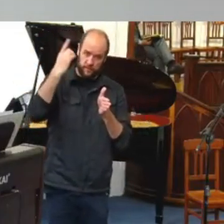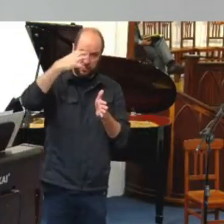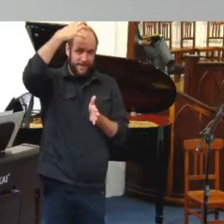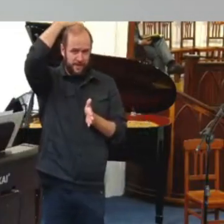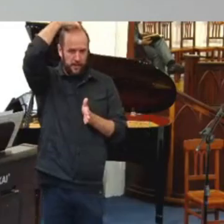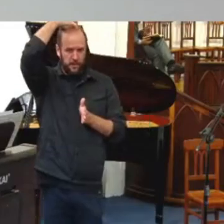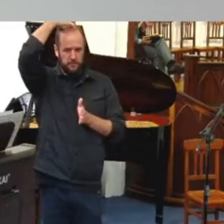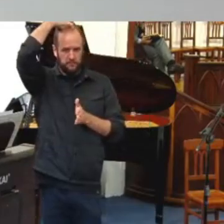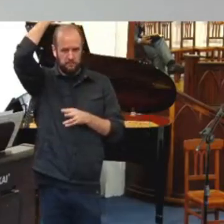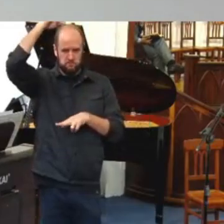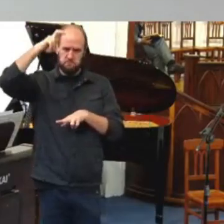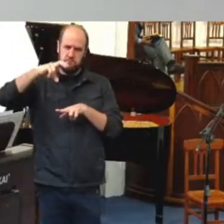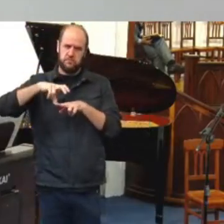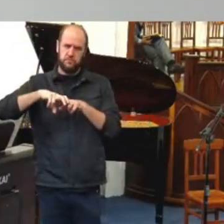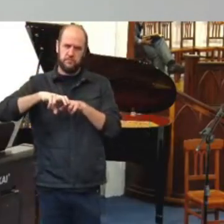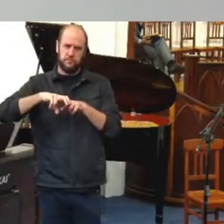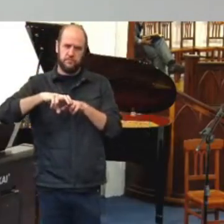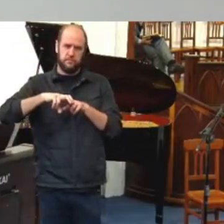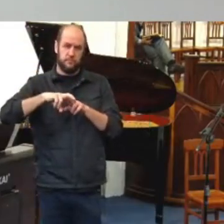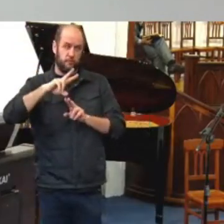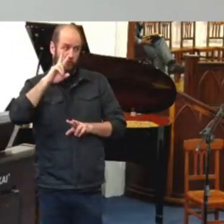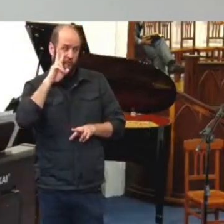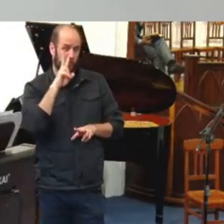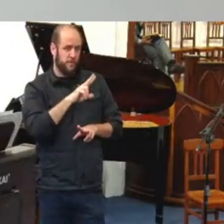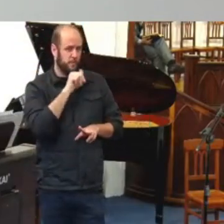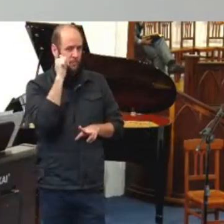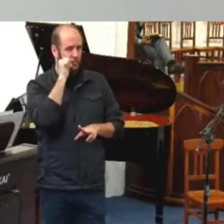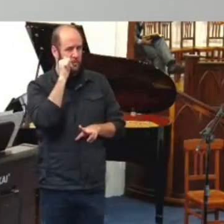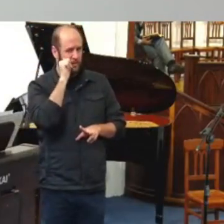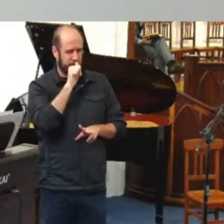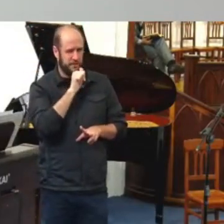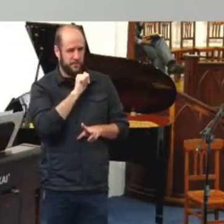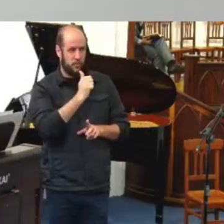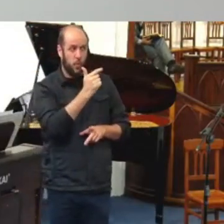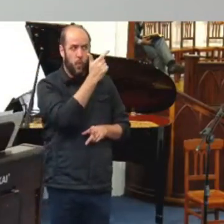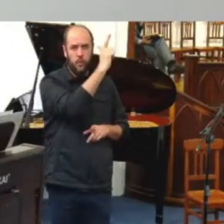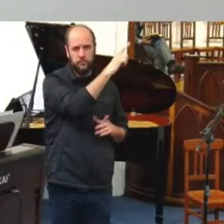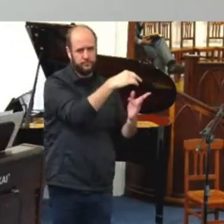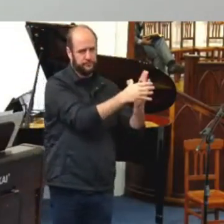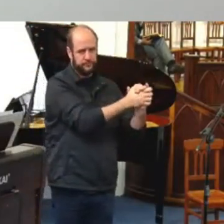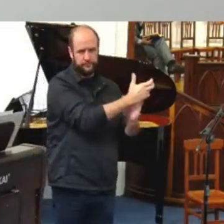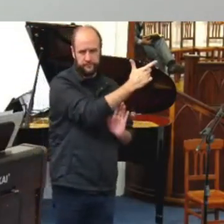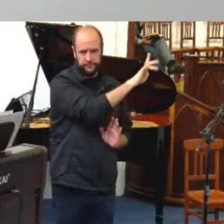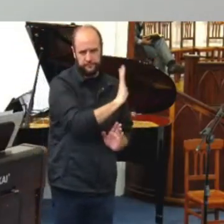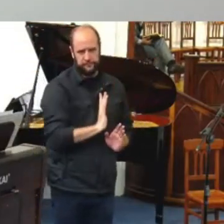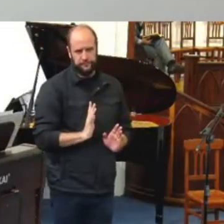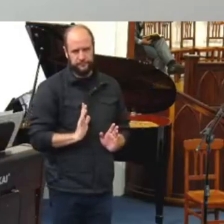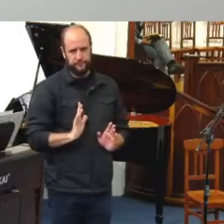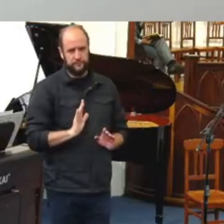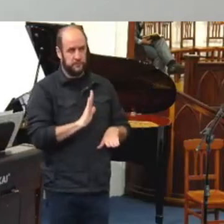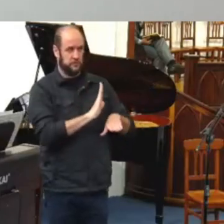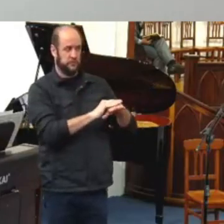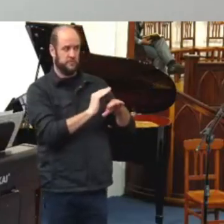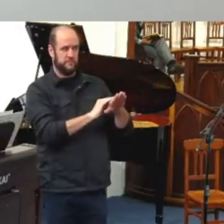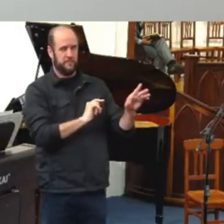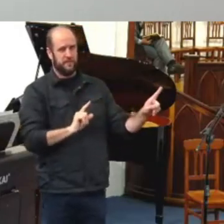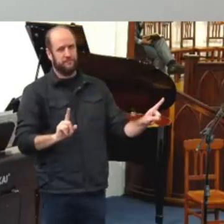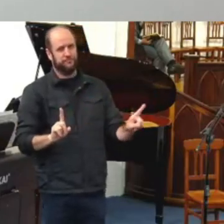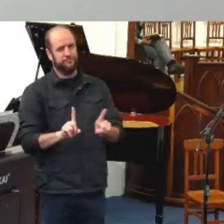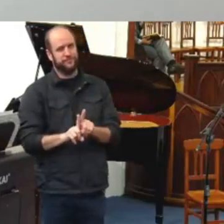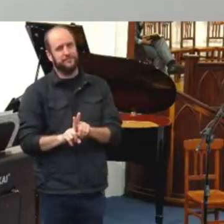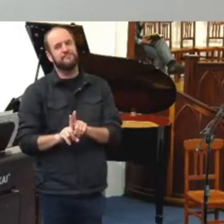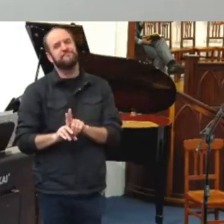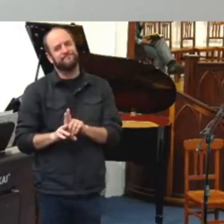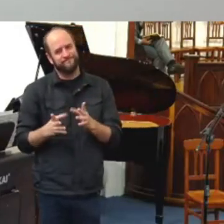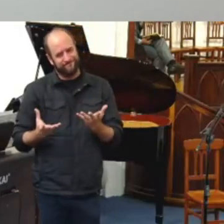rei, tomou por mulher aquela que não era a tua mulher e adulterou,